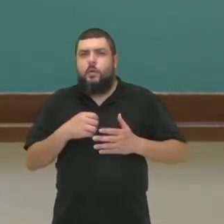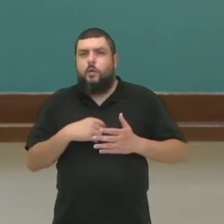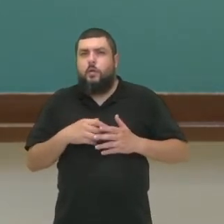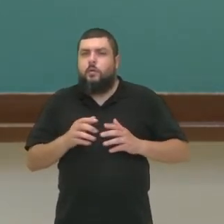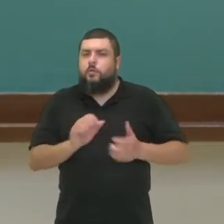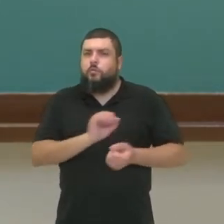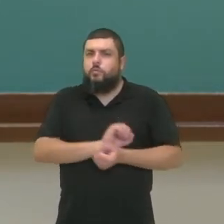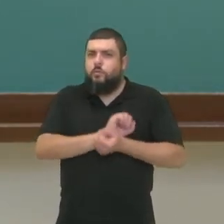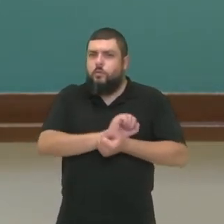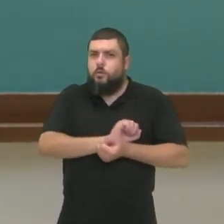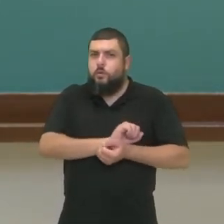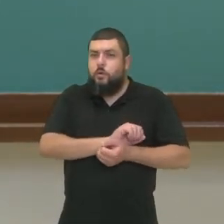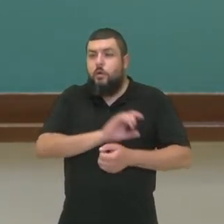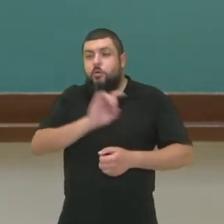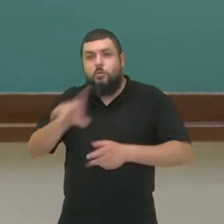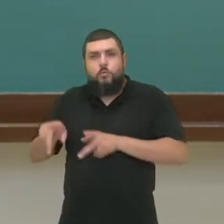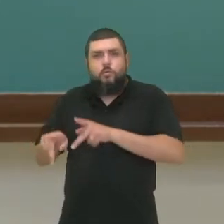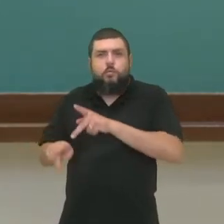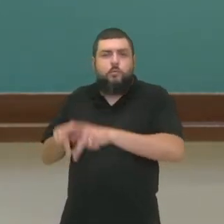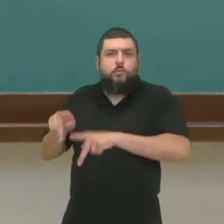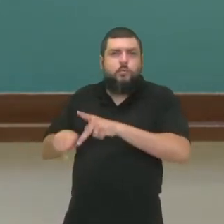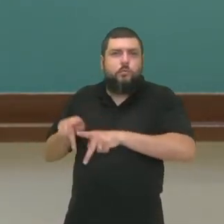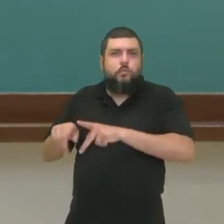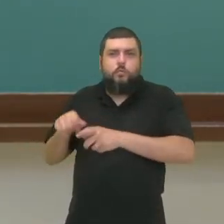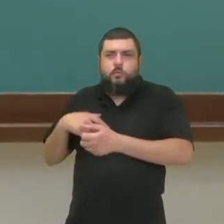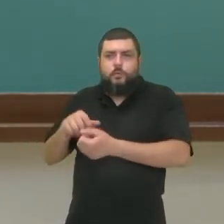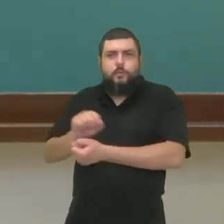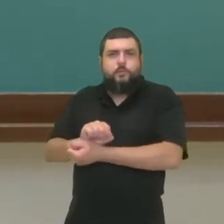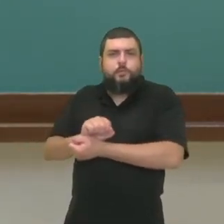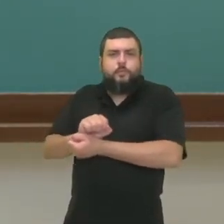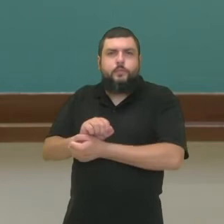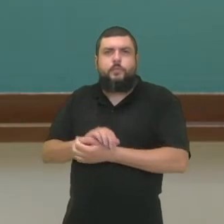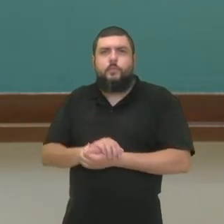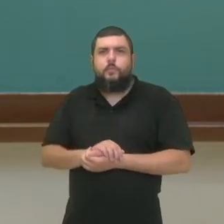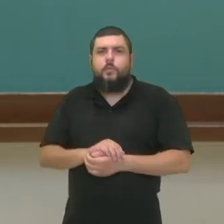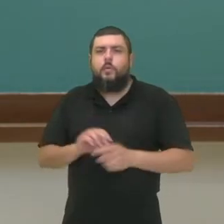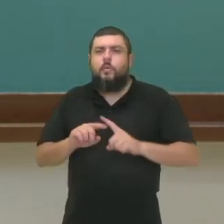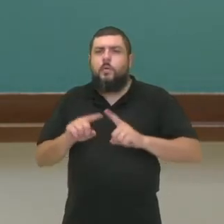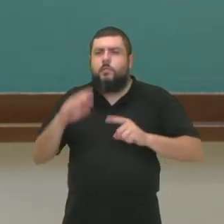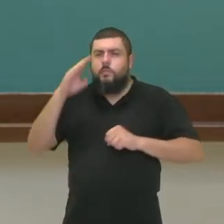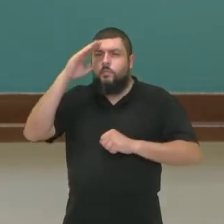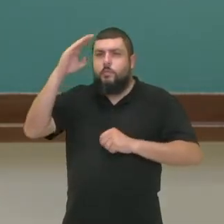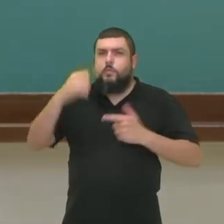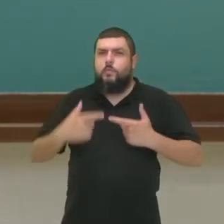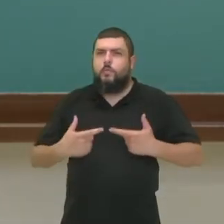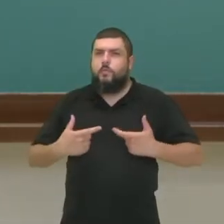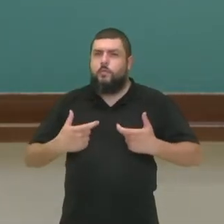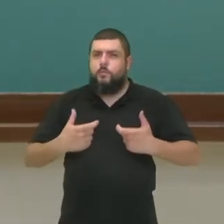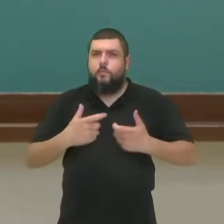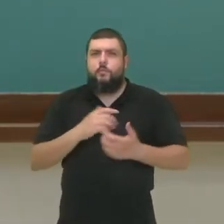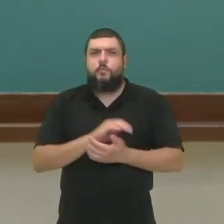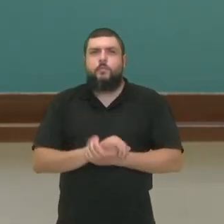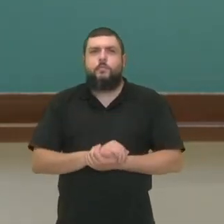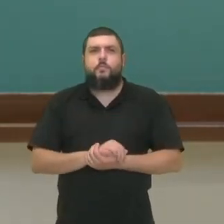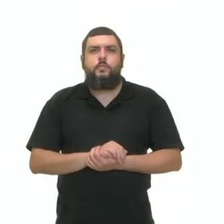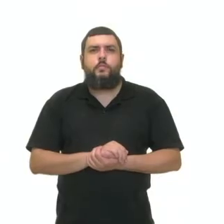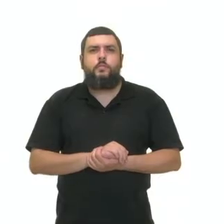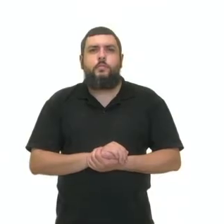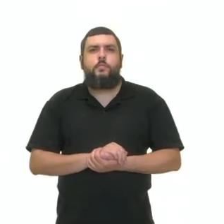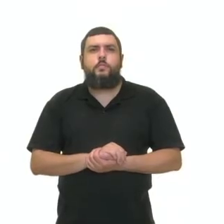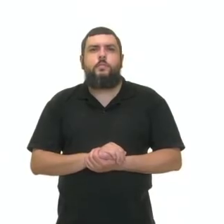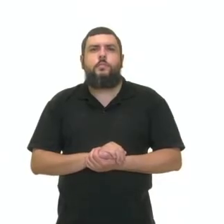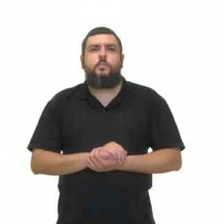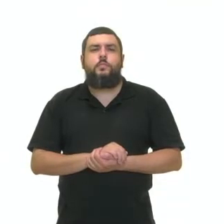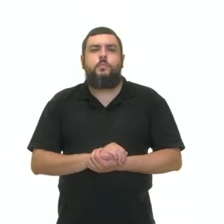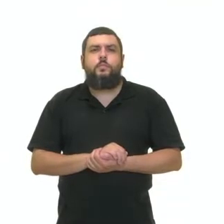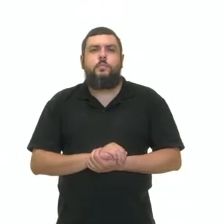geral, então, prisioneiros de guerra. Esses eram os escravizados em Roma. E eles eram obrigados a aprender a